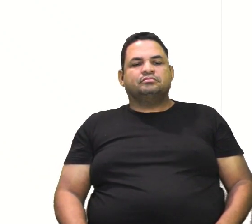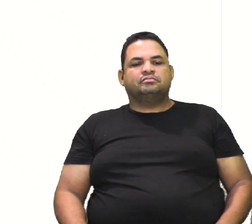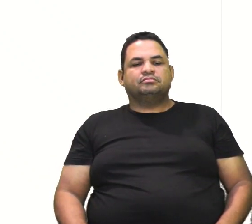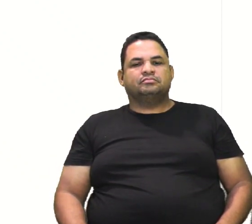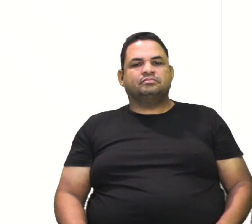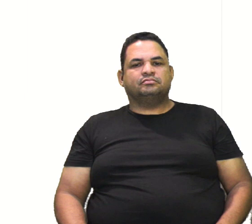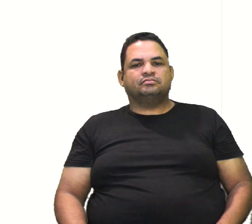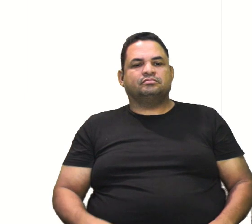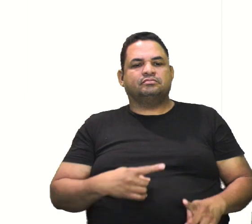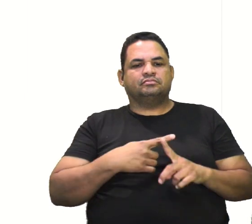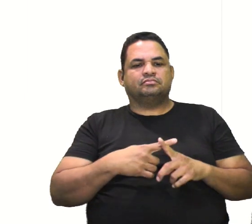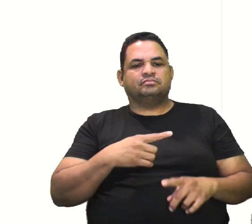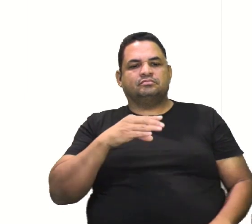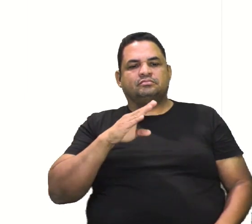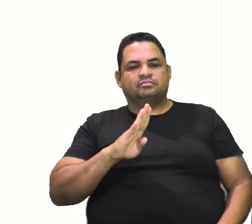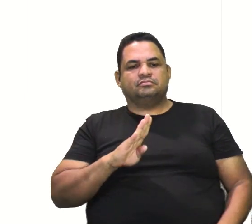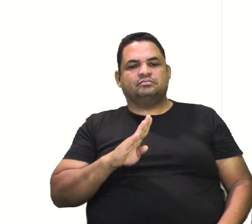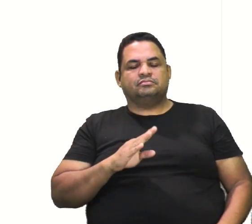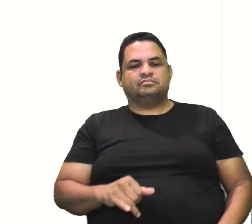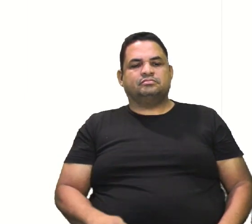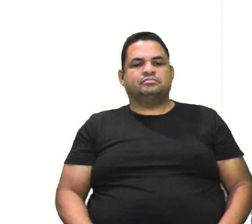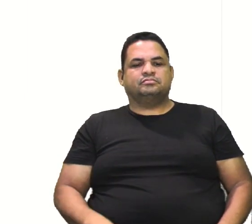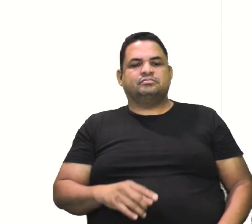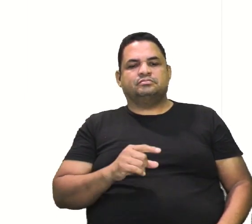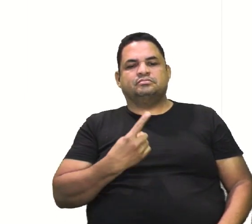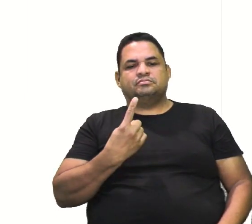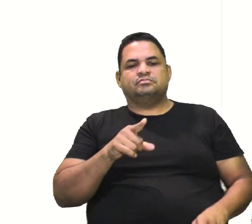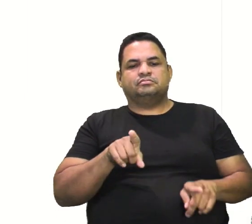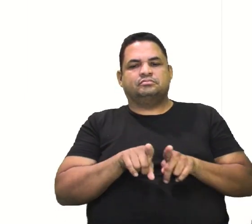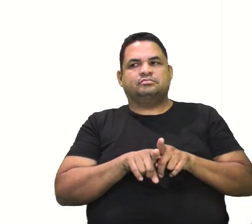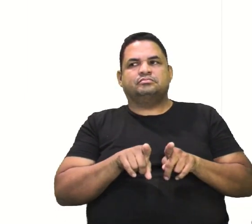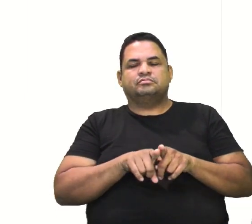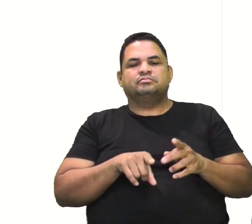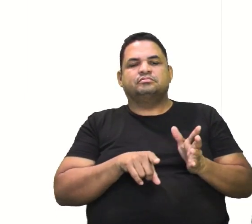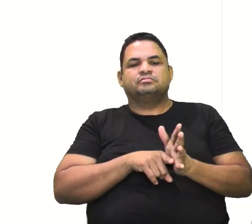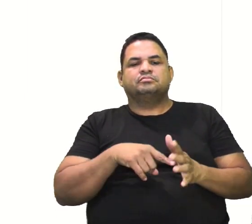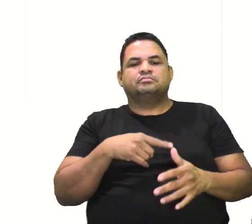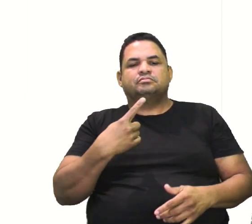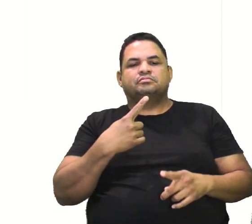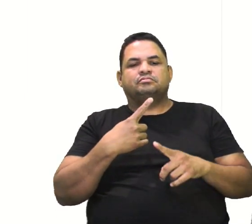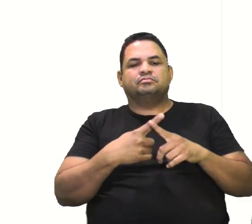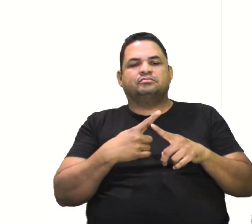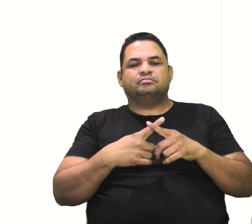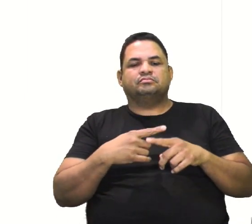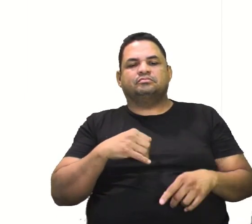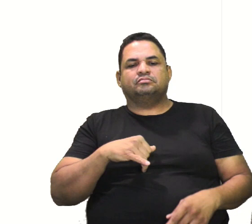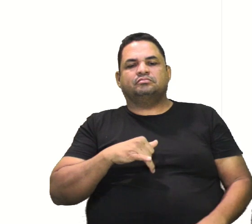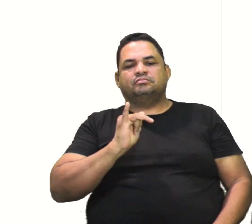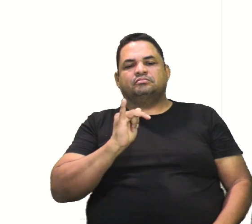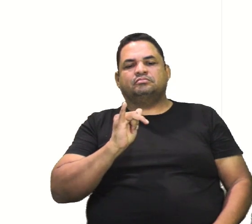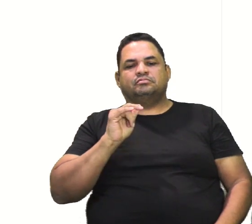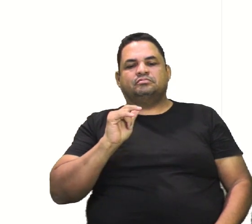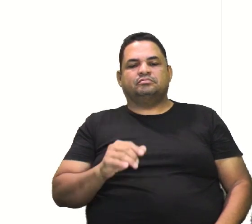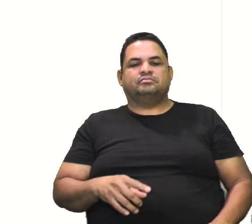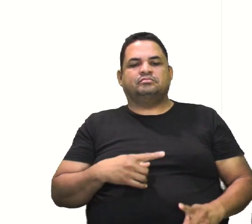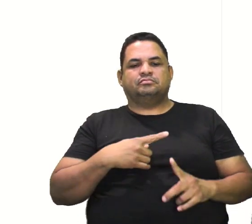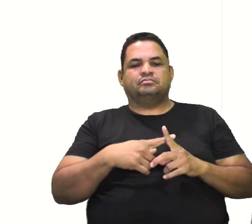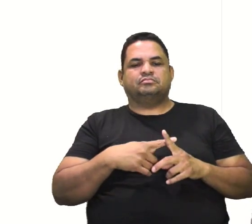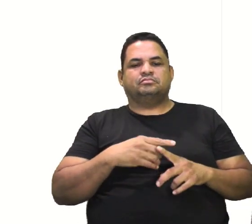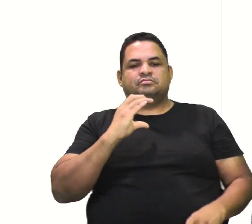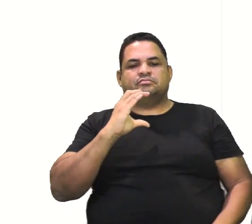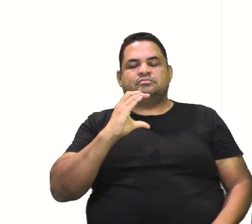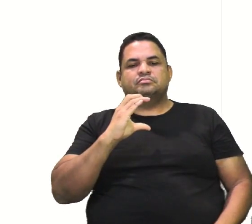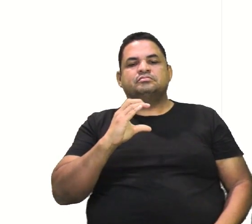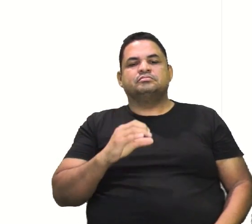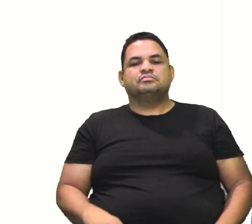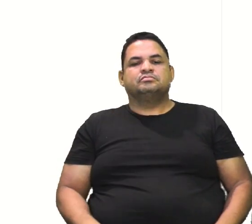ponto, 0. Mais BY do ponto. O B é 1 também. Menos 1. Menos 1. Vezes o Y do ponto. 0. Mais o